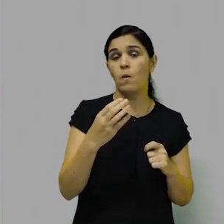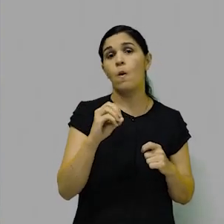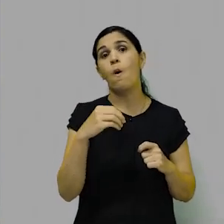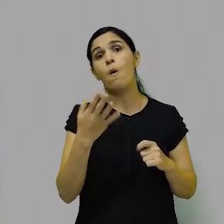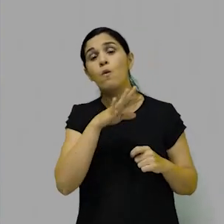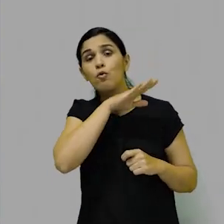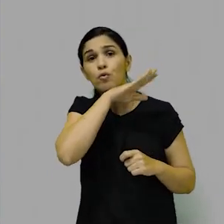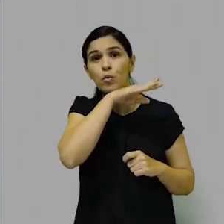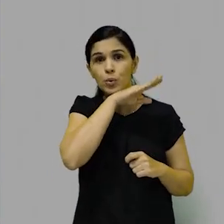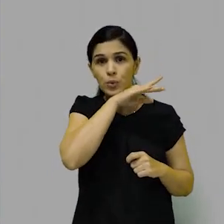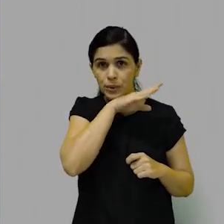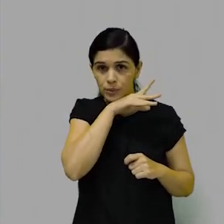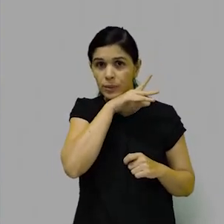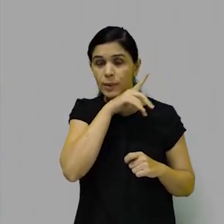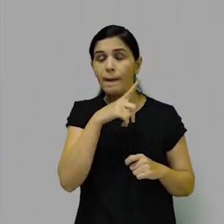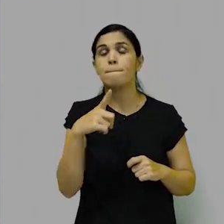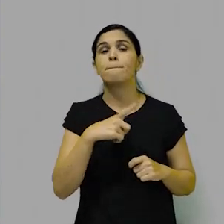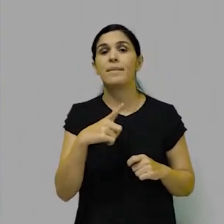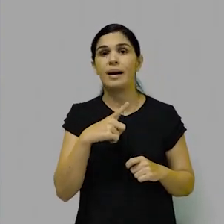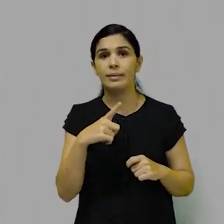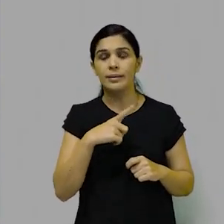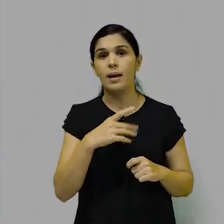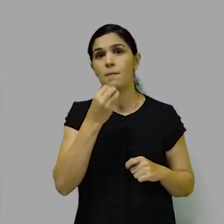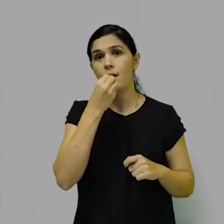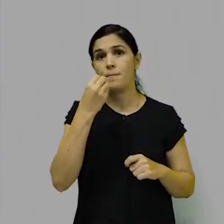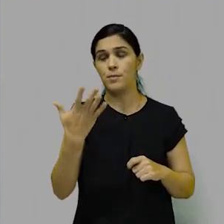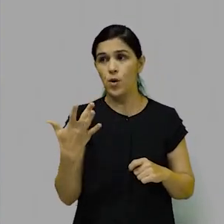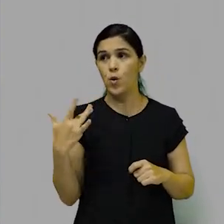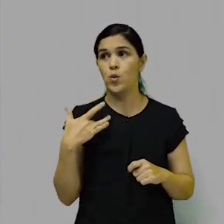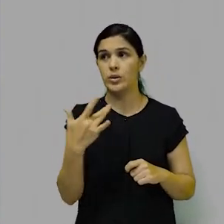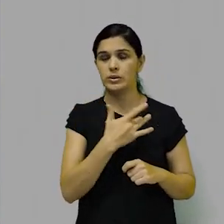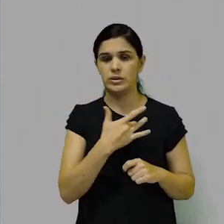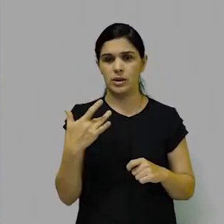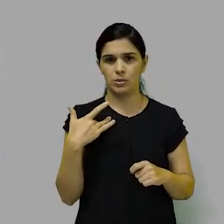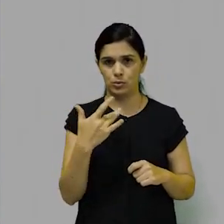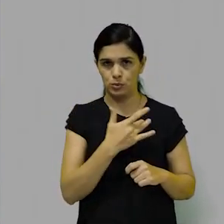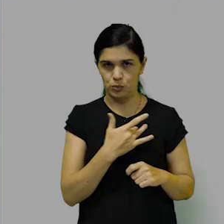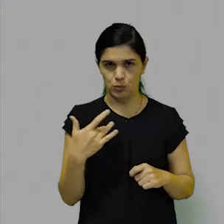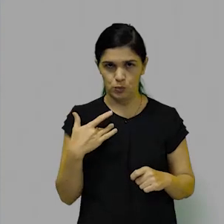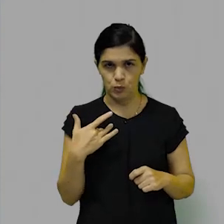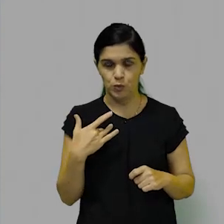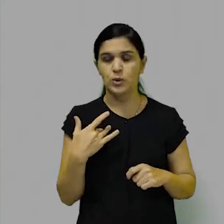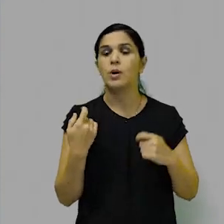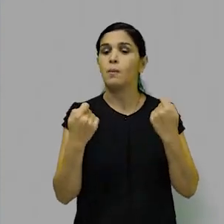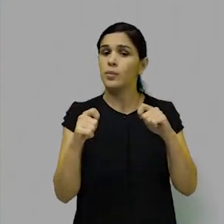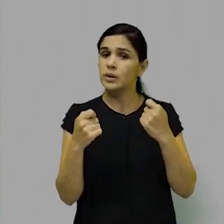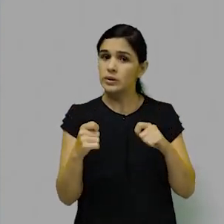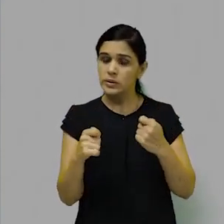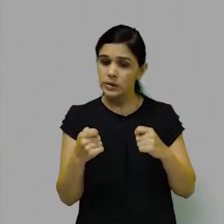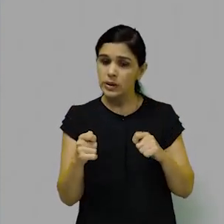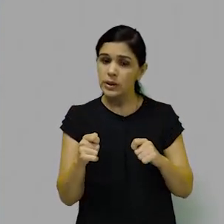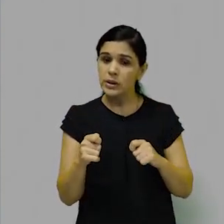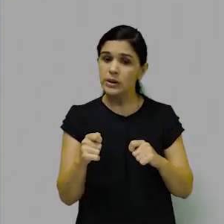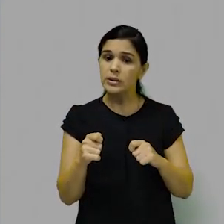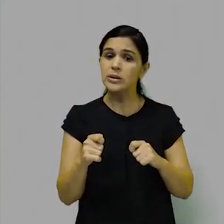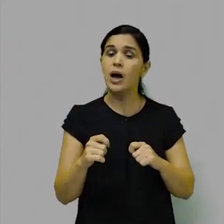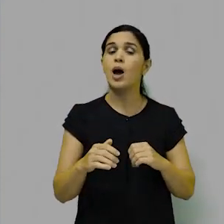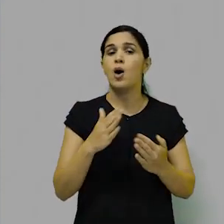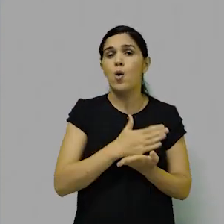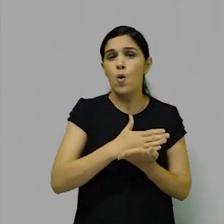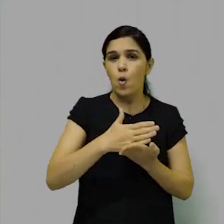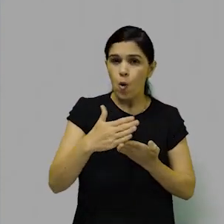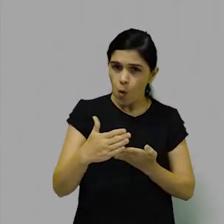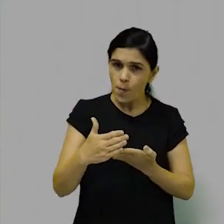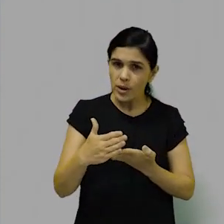ó, um limite mínimo de intensidade para que esse exercício se torne eficaz, para que eu tenha resultado, e o limite máximo para